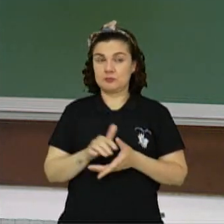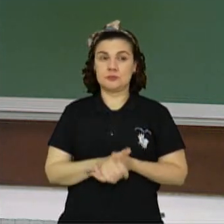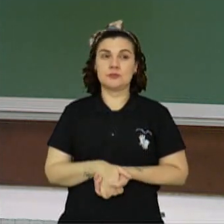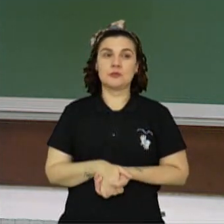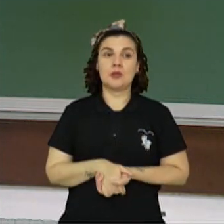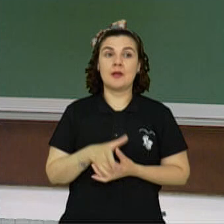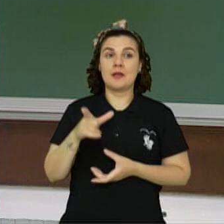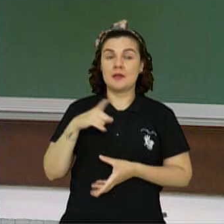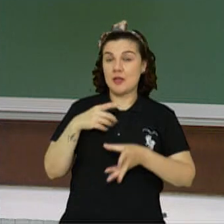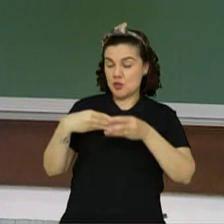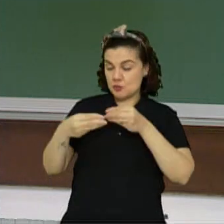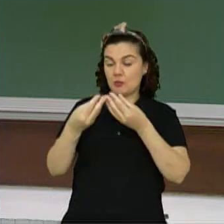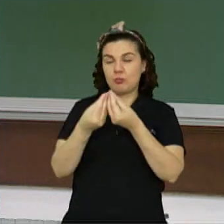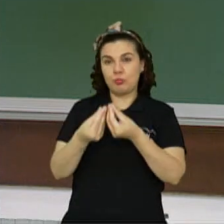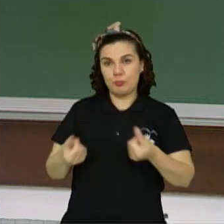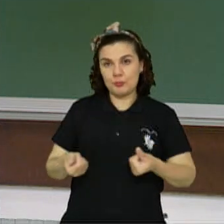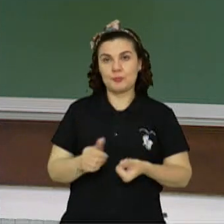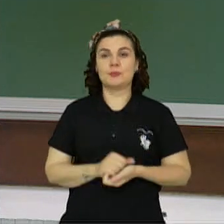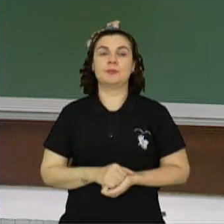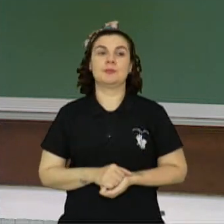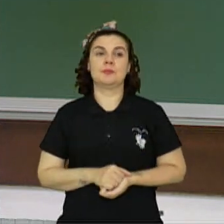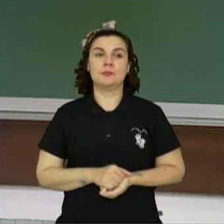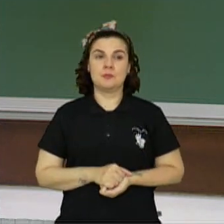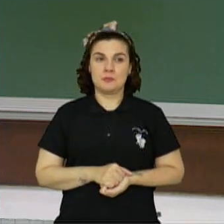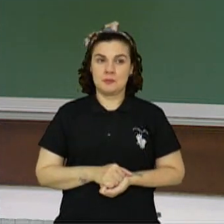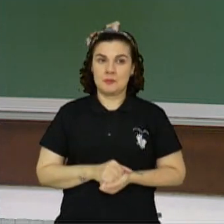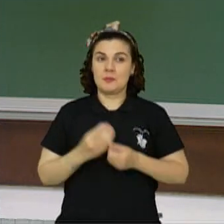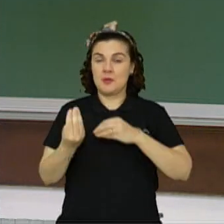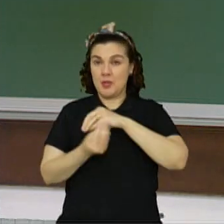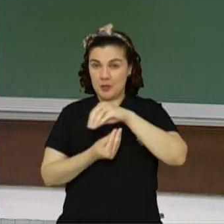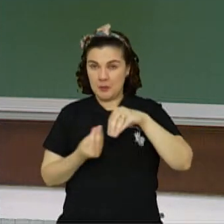os plásticos biodegradáveis, né? Que são adicionados